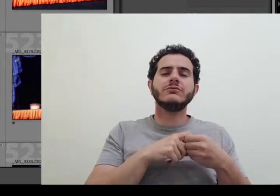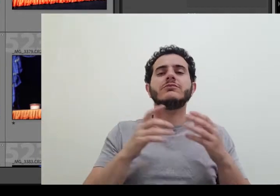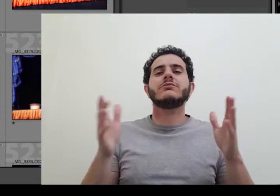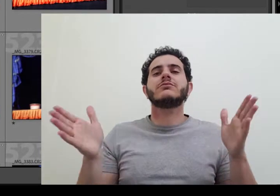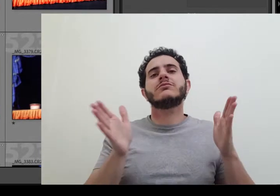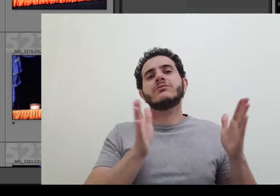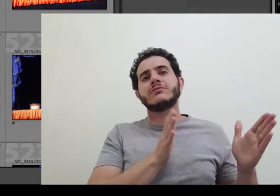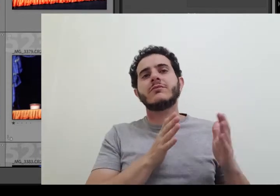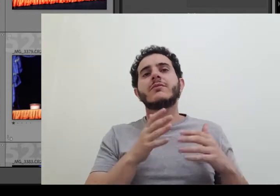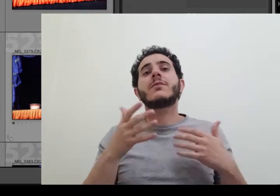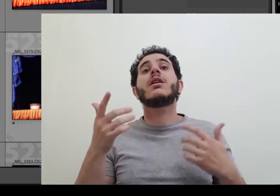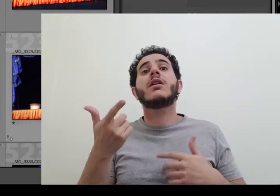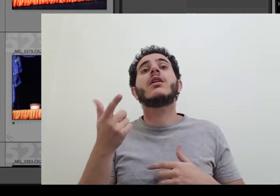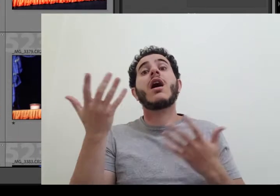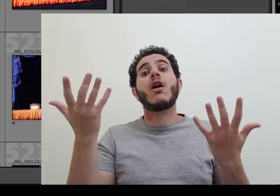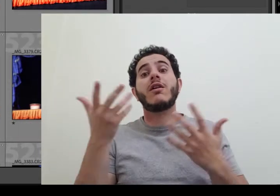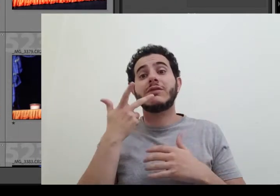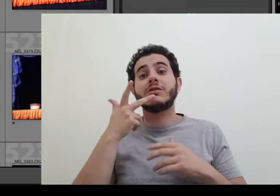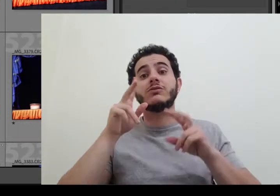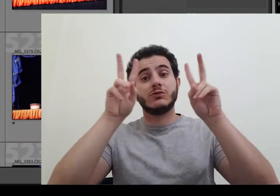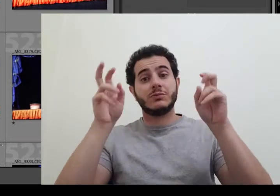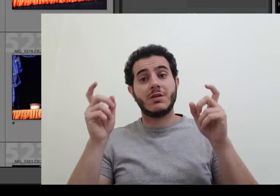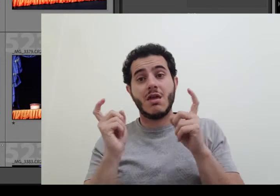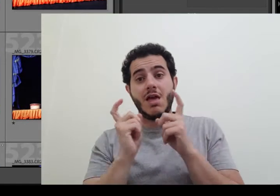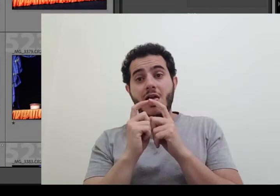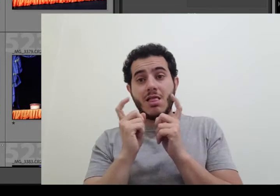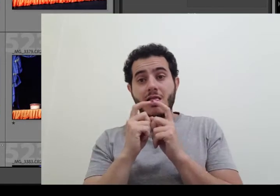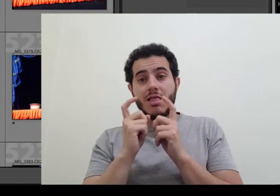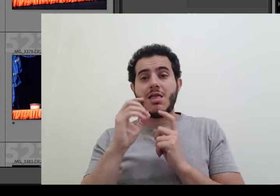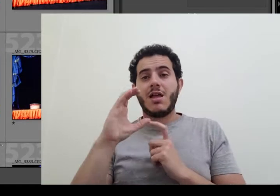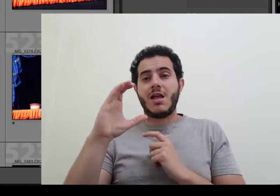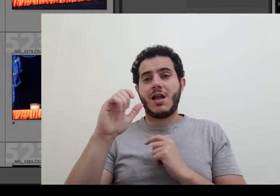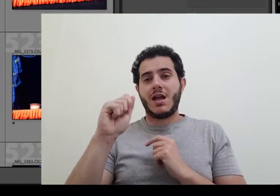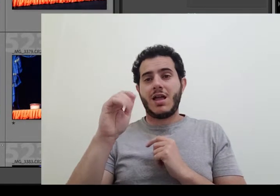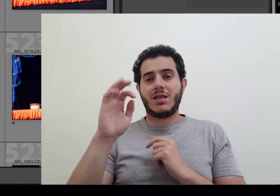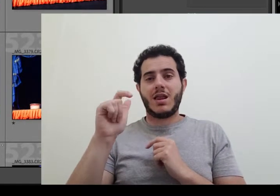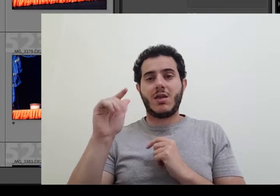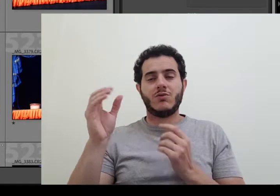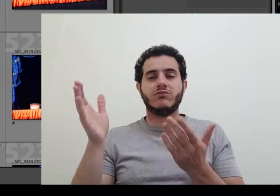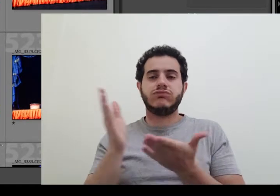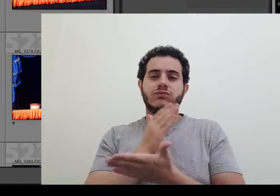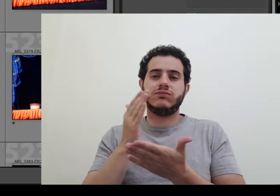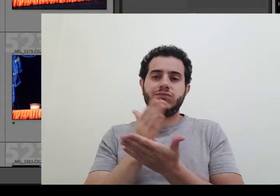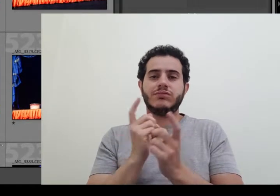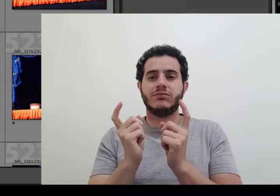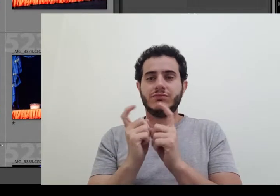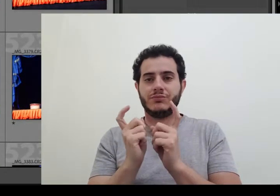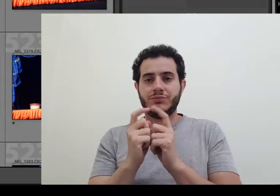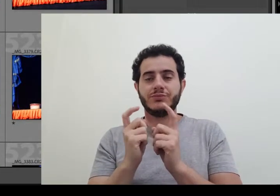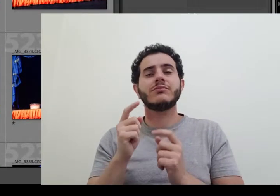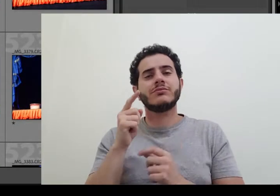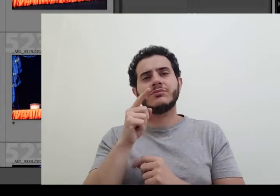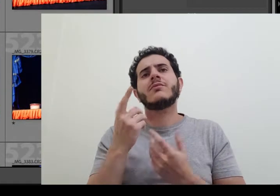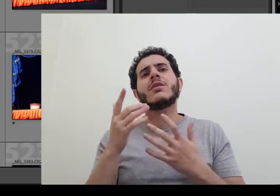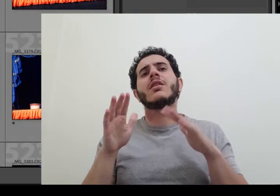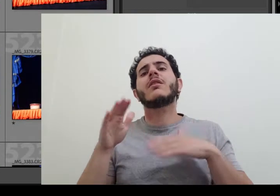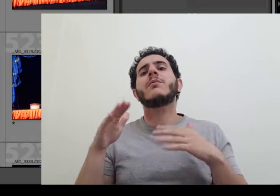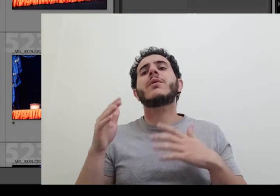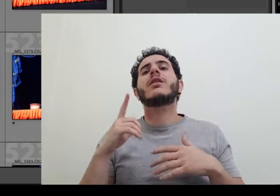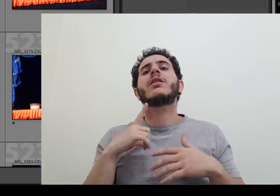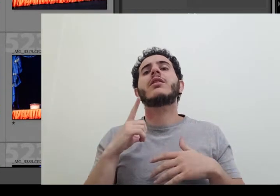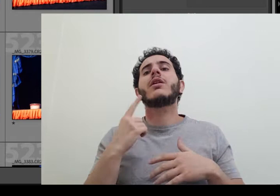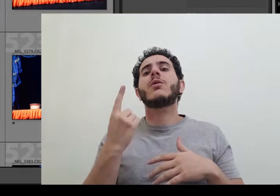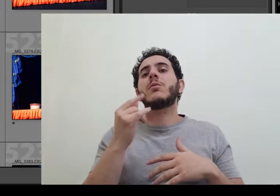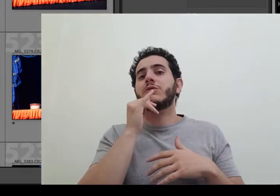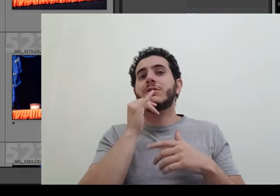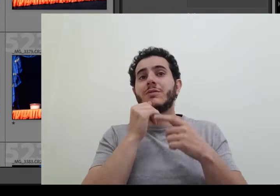só pode ter um aberto de cada vez. Não dá para abrir dois catálogos, como dois arquivos, como deu para abrir no Word, por exemplo, copiar um texto de um lado